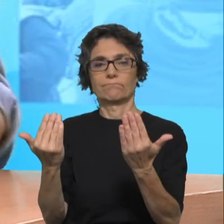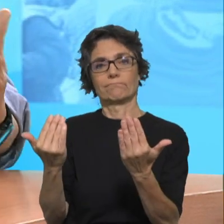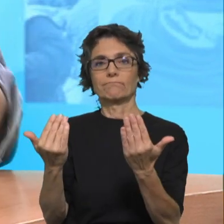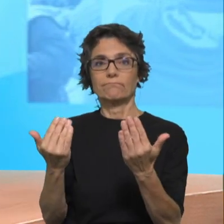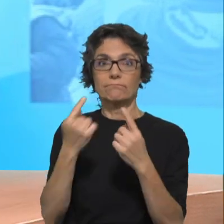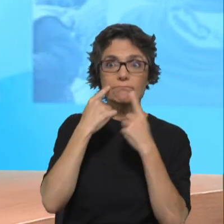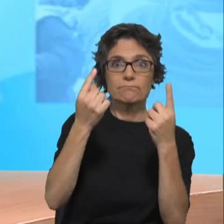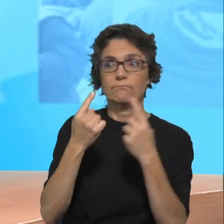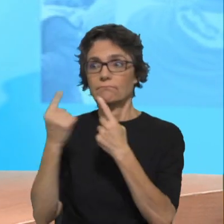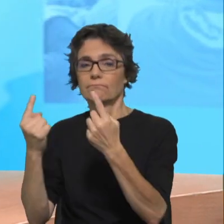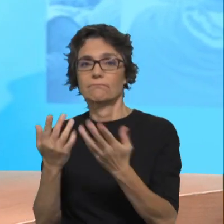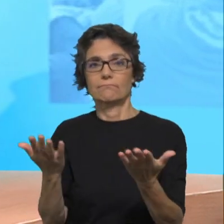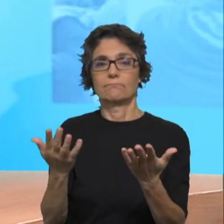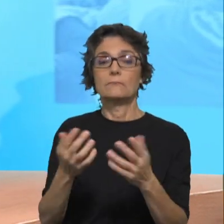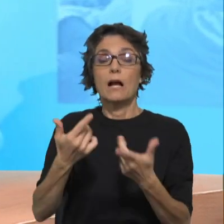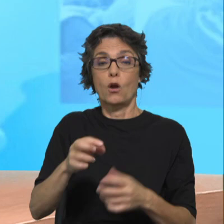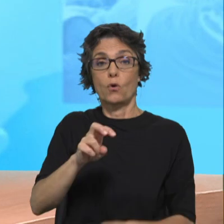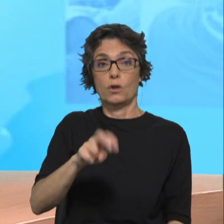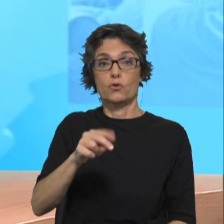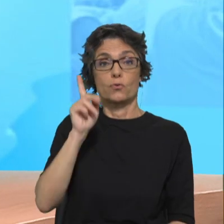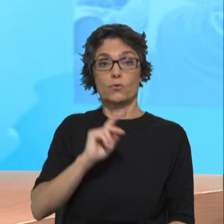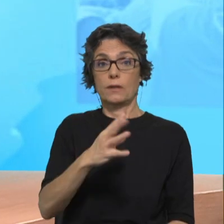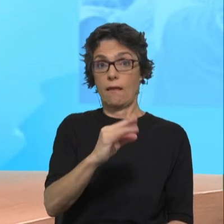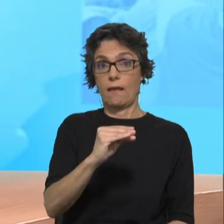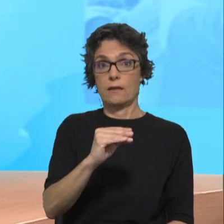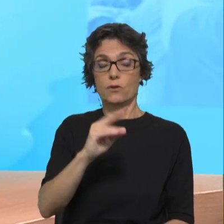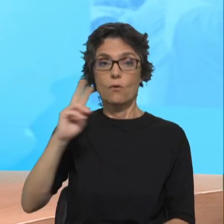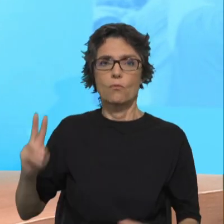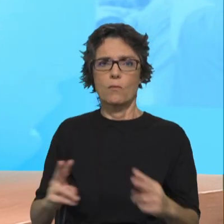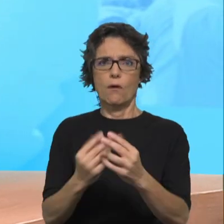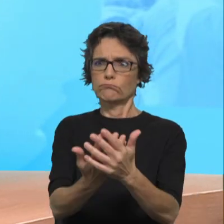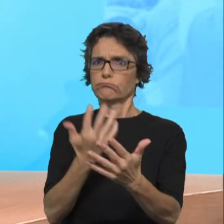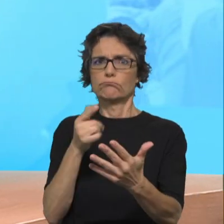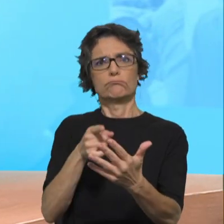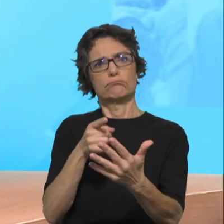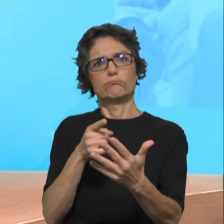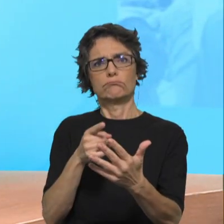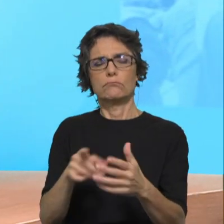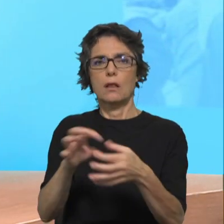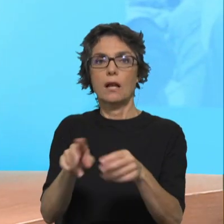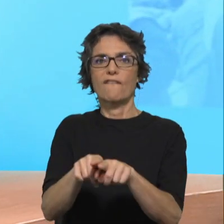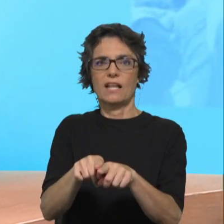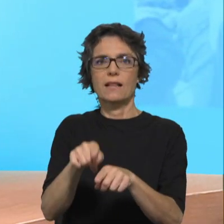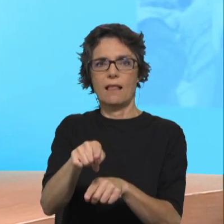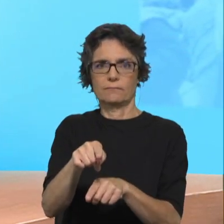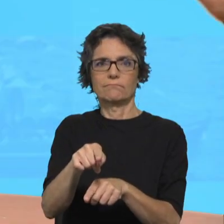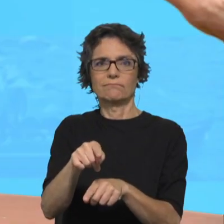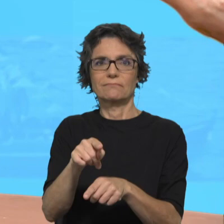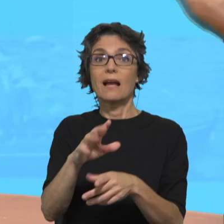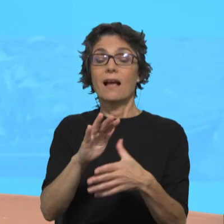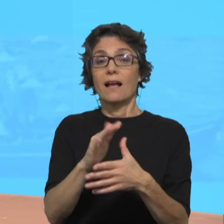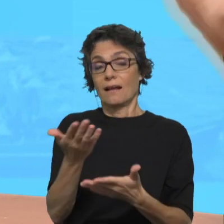anunciado para dia 10 de junho um grande encontro sobre a fraternidade, a Fundação